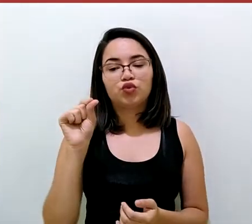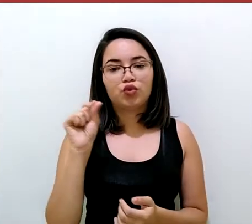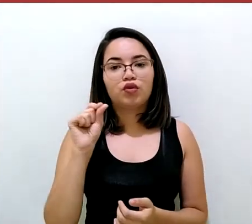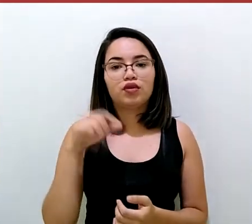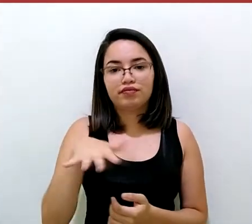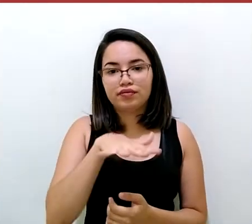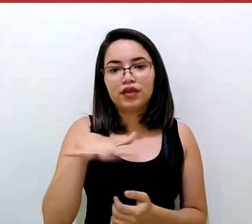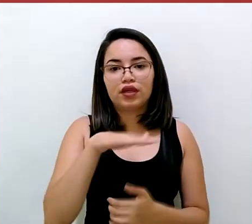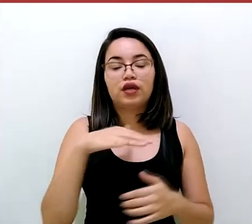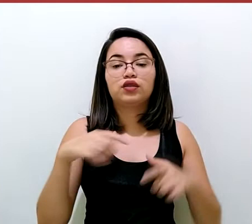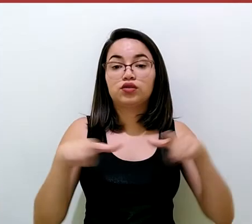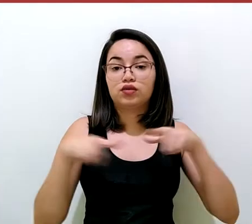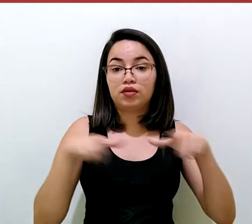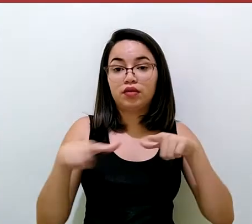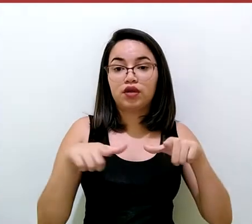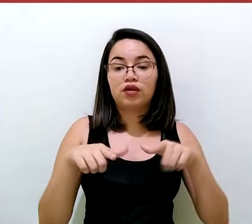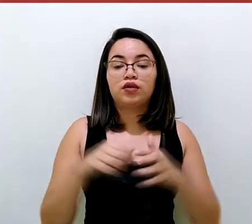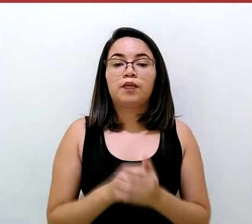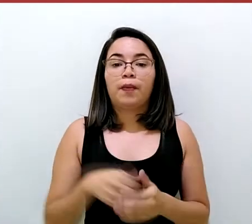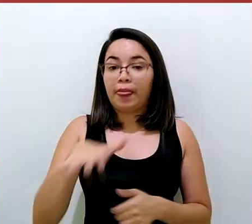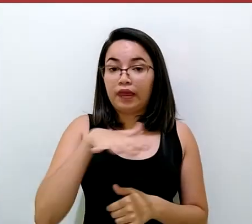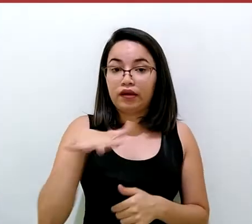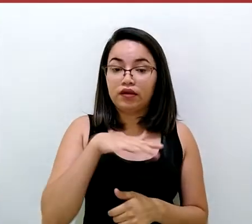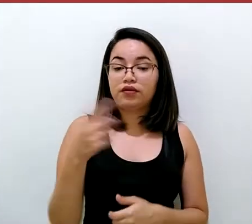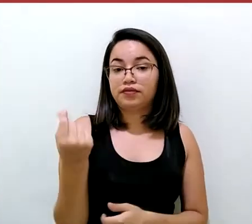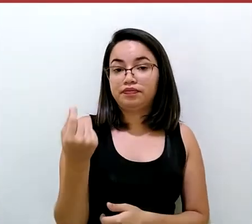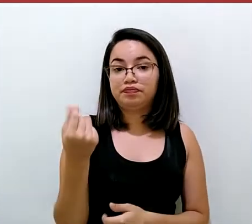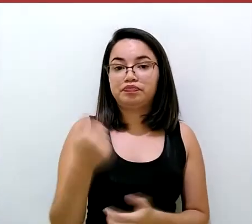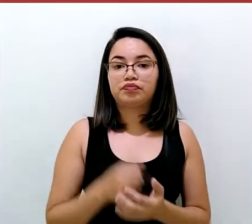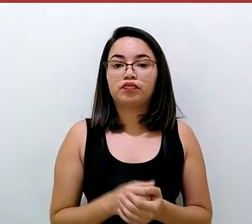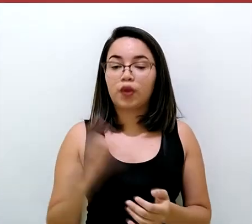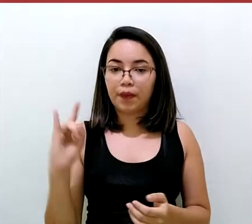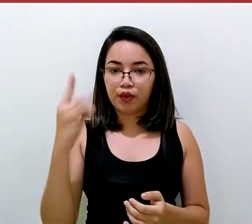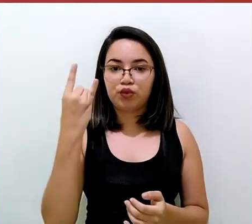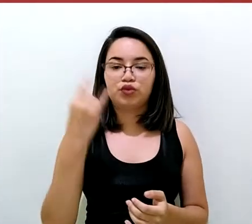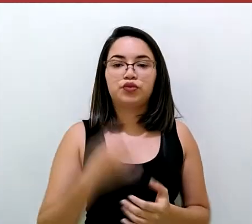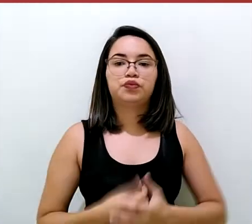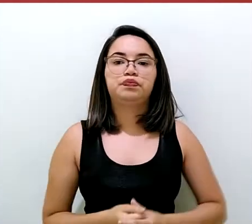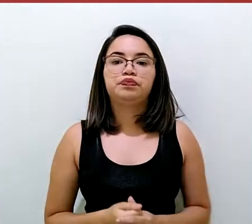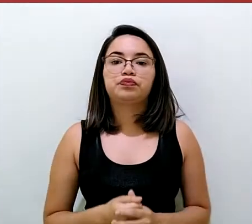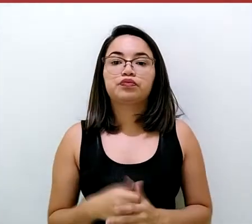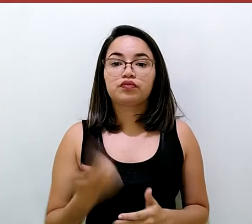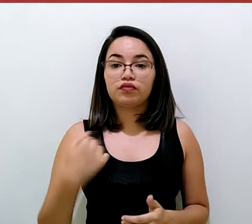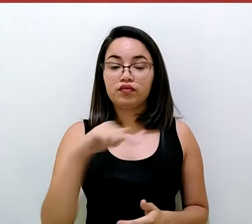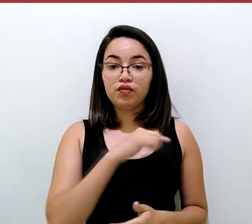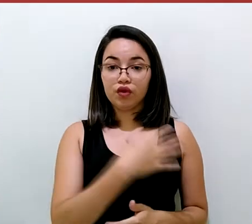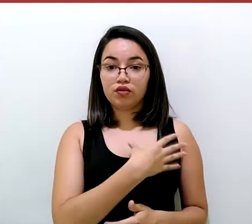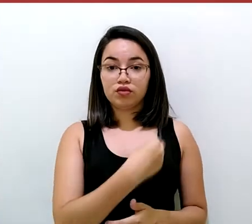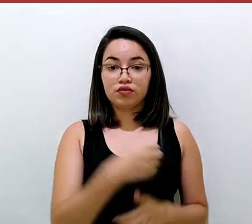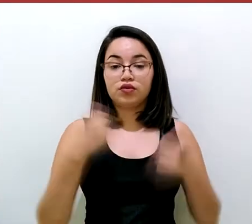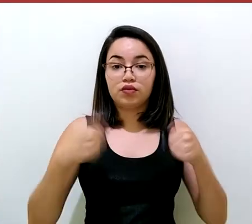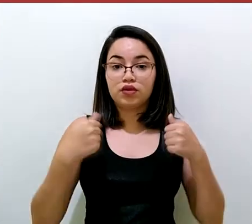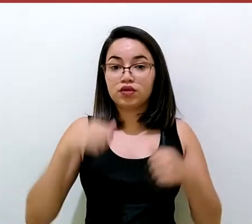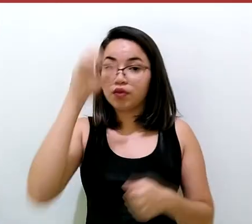tomar decisões nessa área de trabalho, nessa área financeira. Por último, nossos